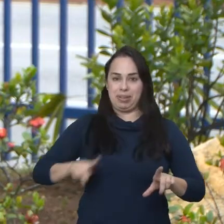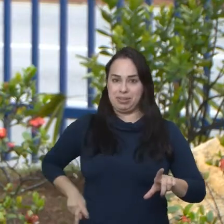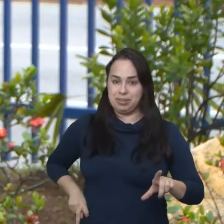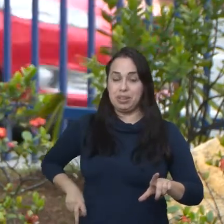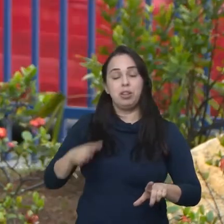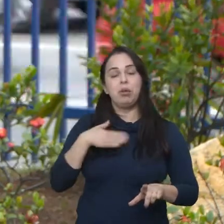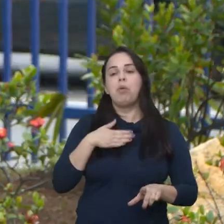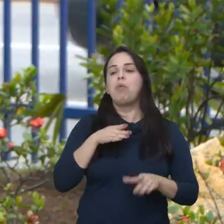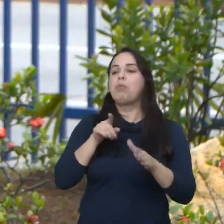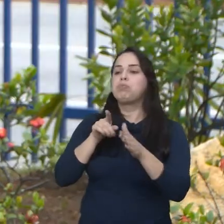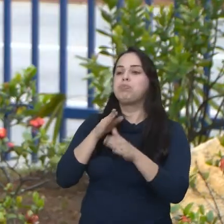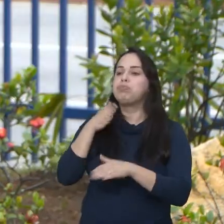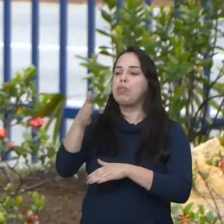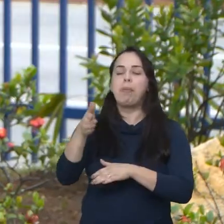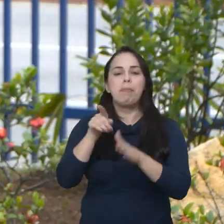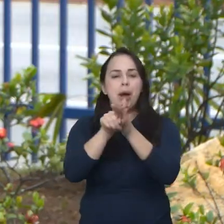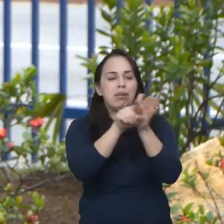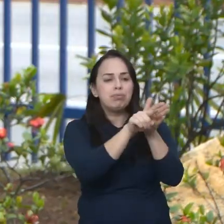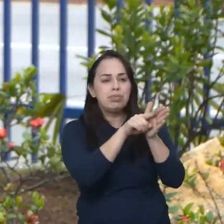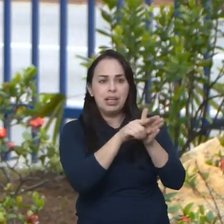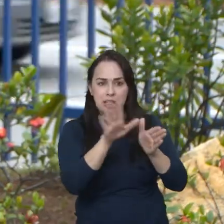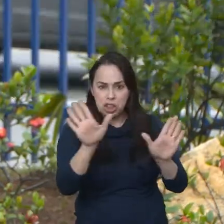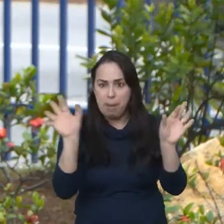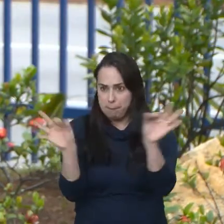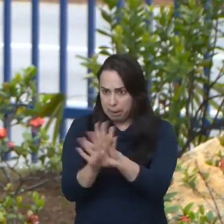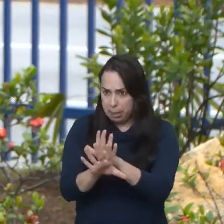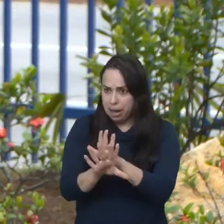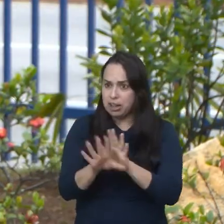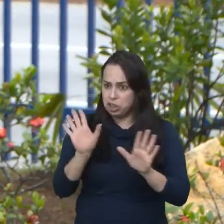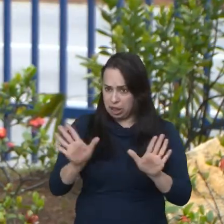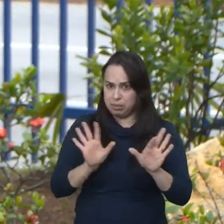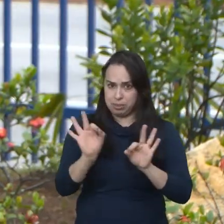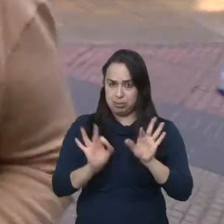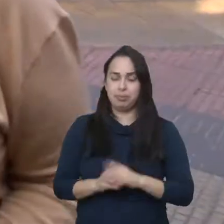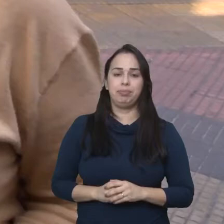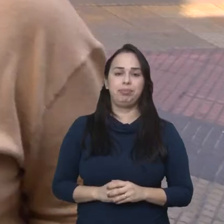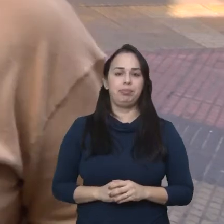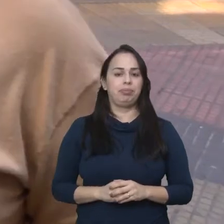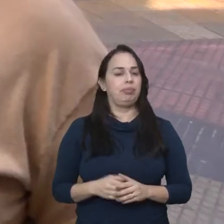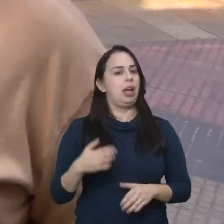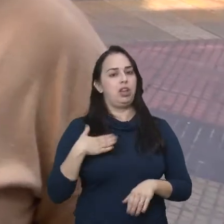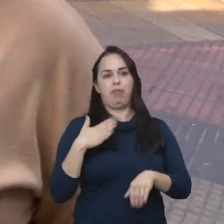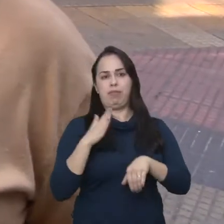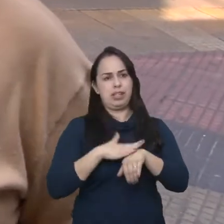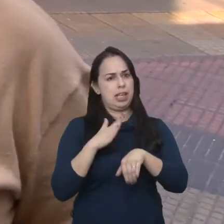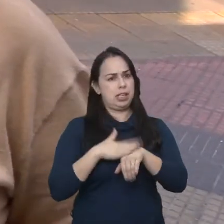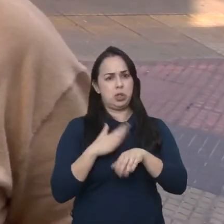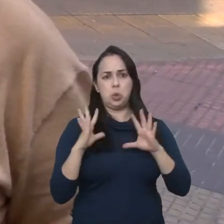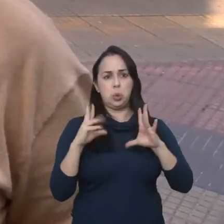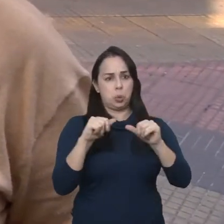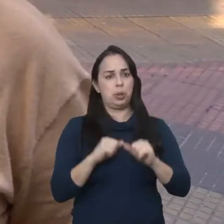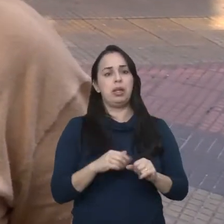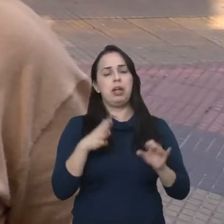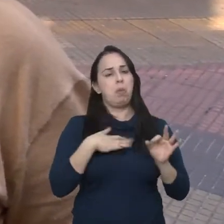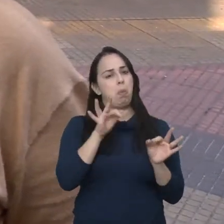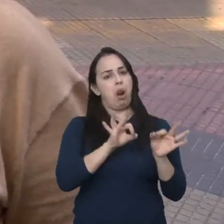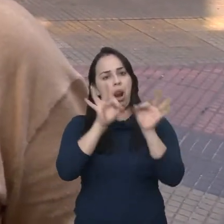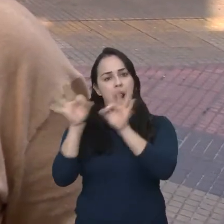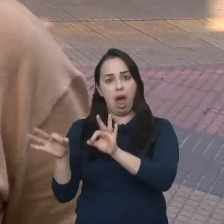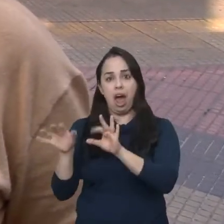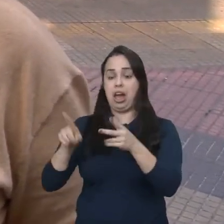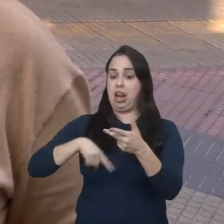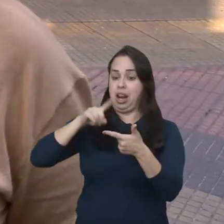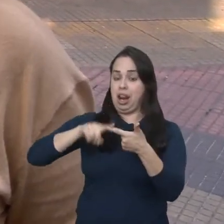São José dos Campos está preparada para este dia tão importante. Estou fazendo tudo, assistindo tudo que eu